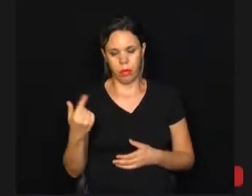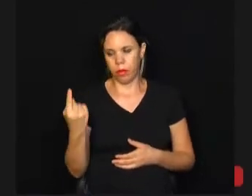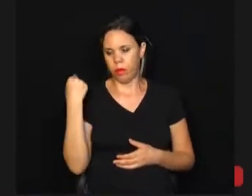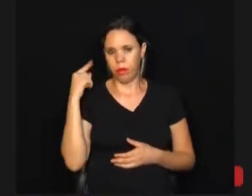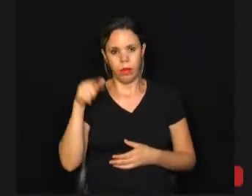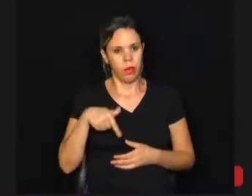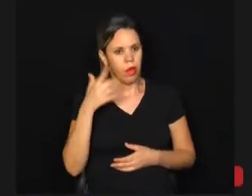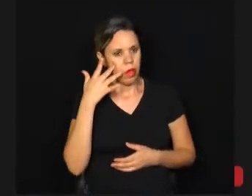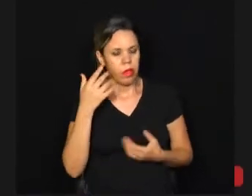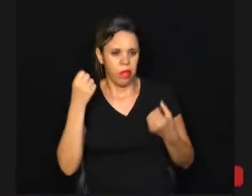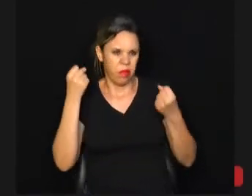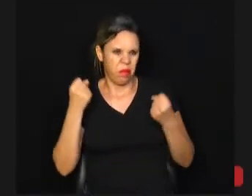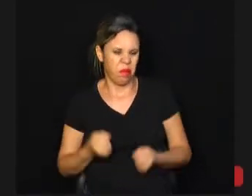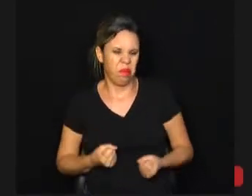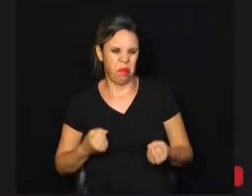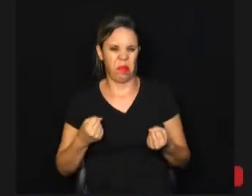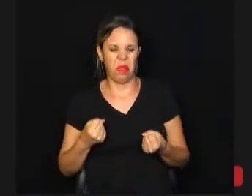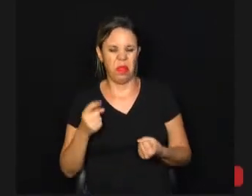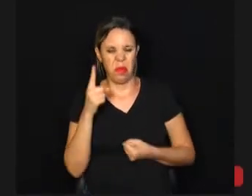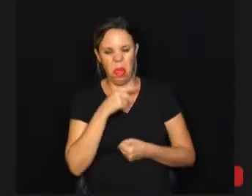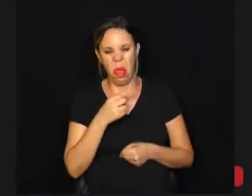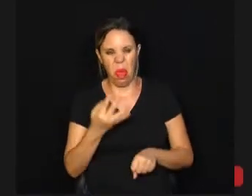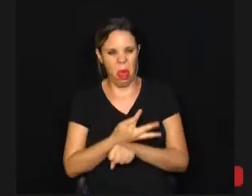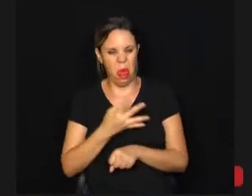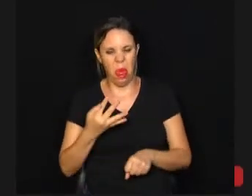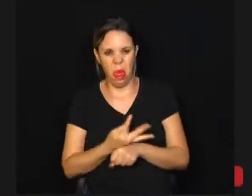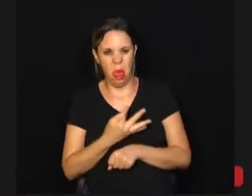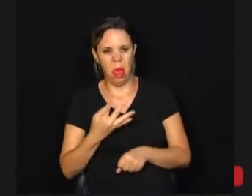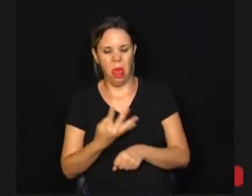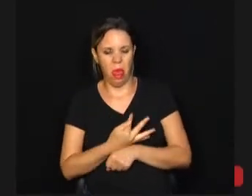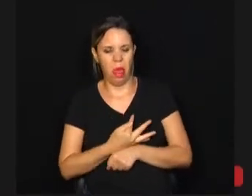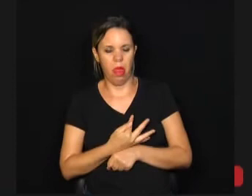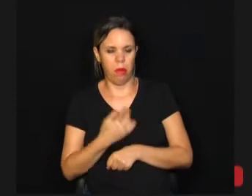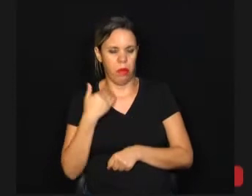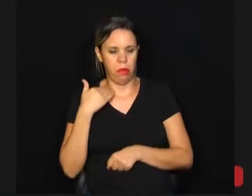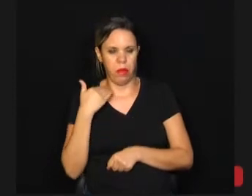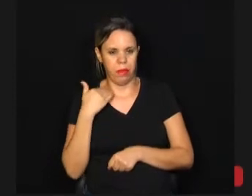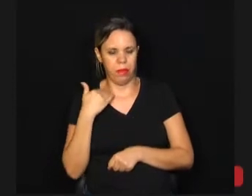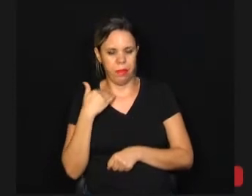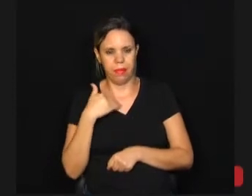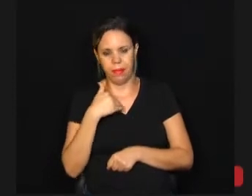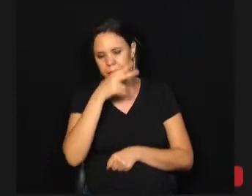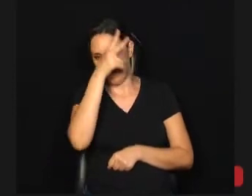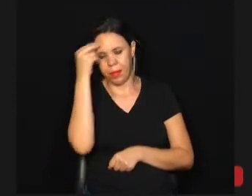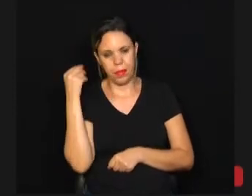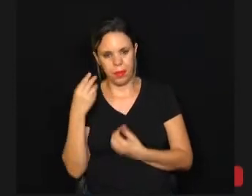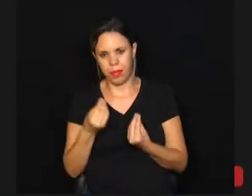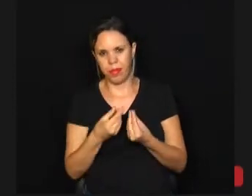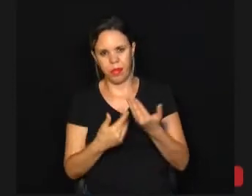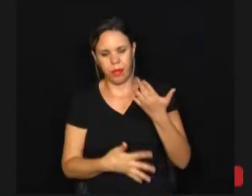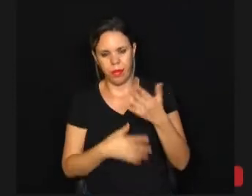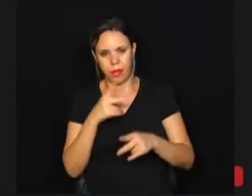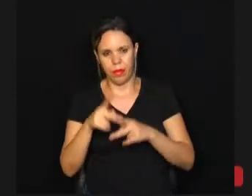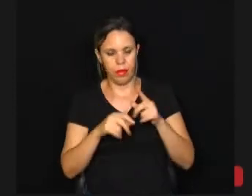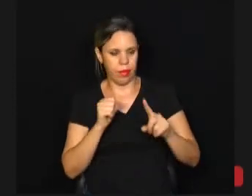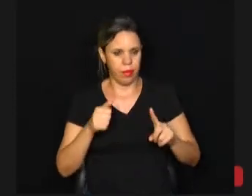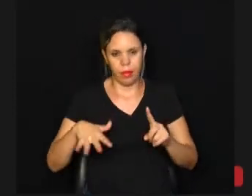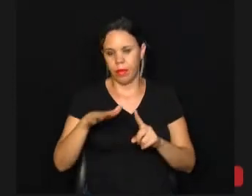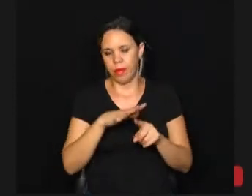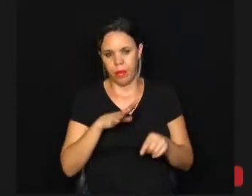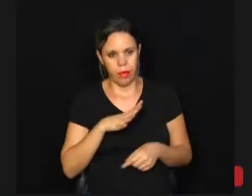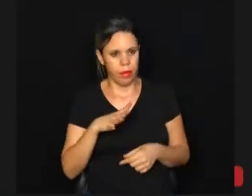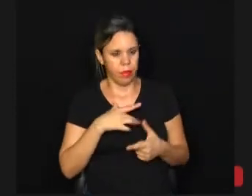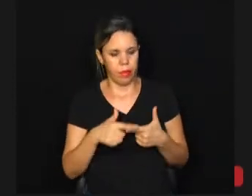um peso para os cofres públicos quando havia tanta demanda social na